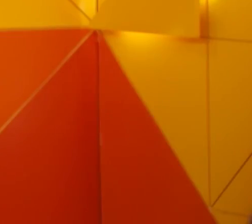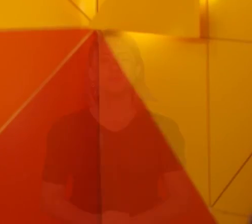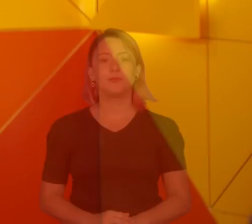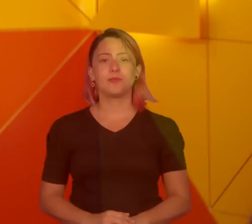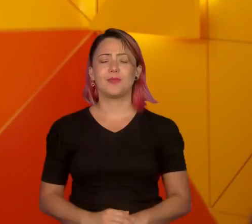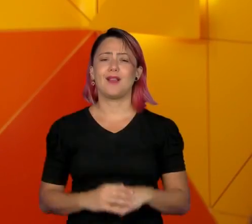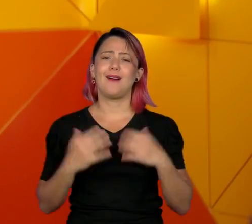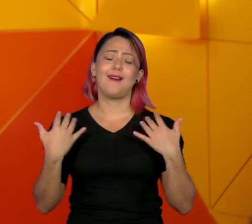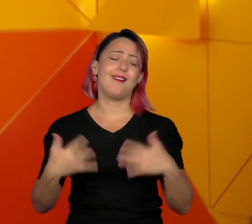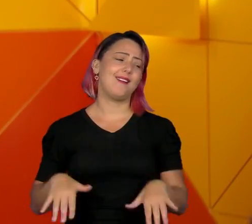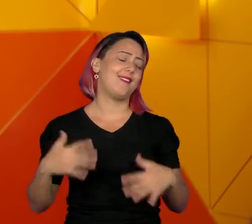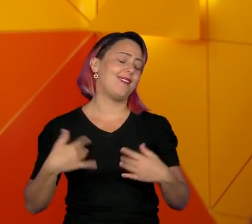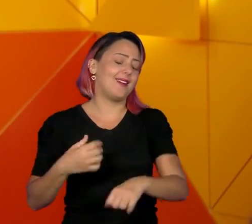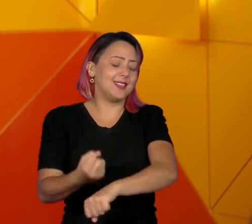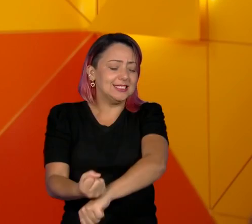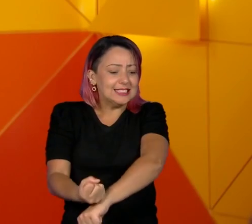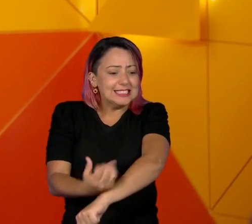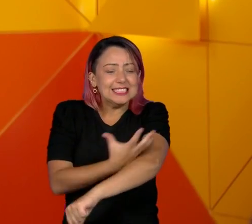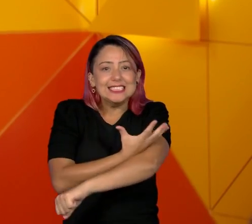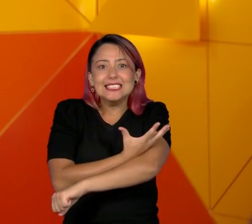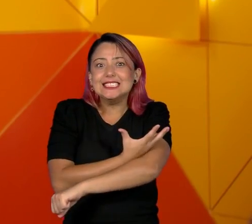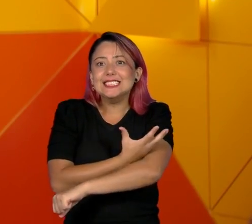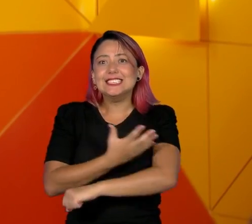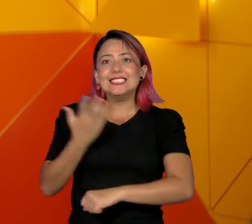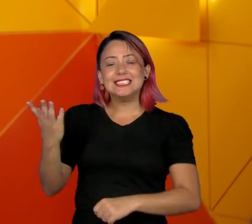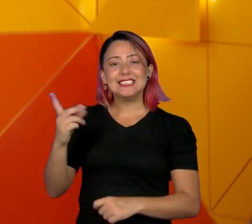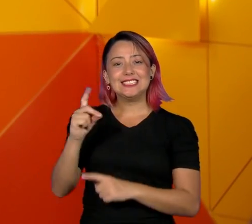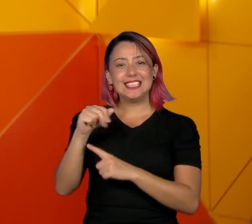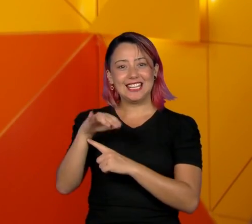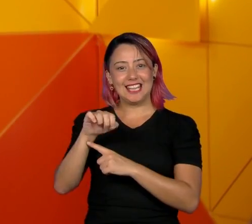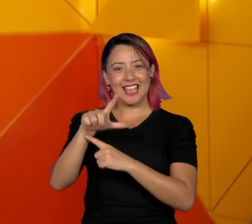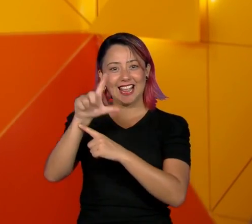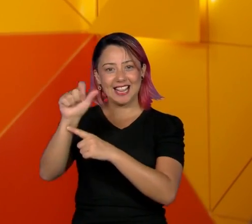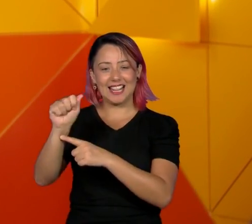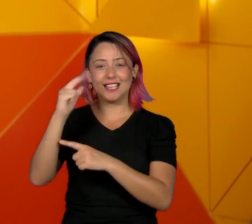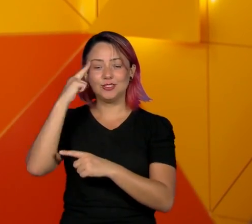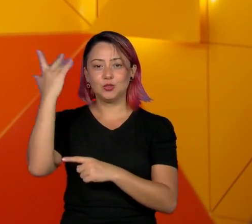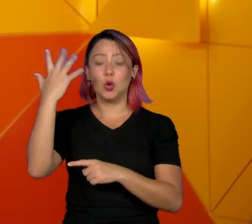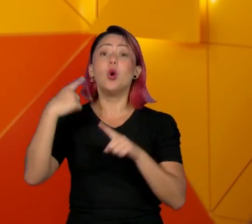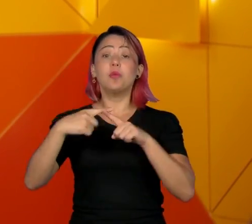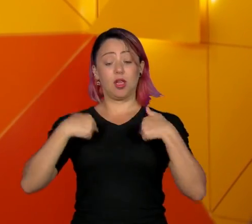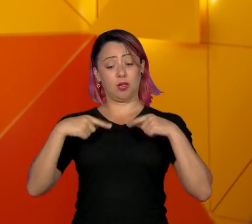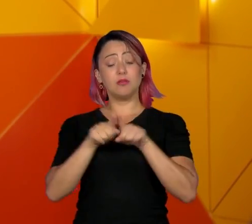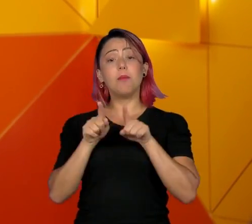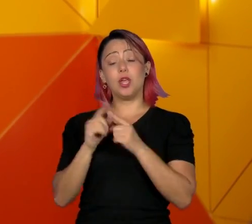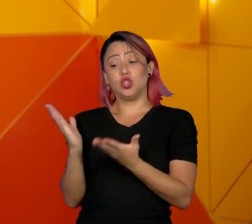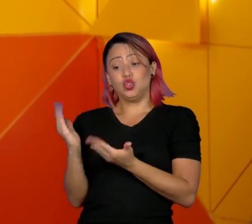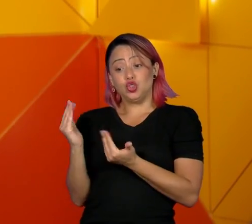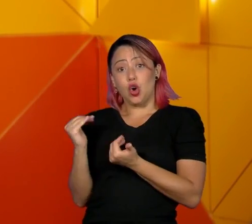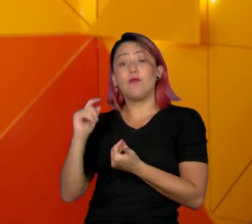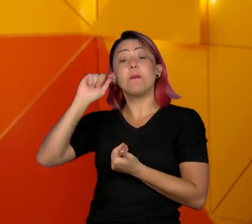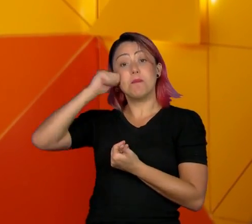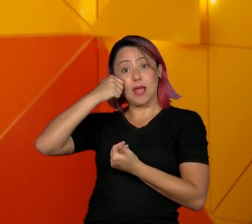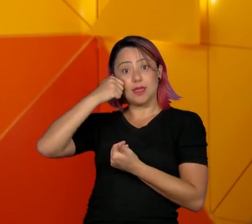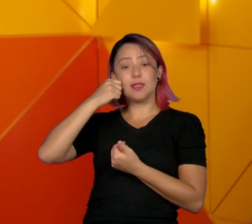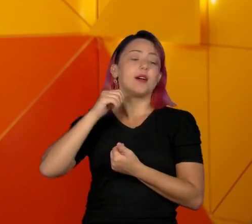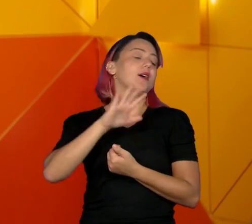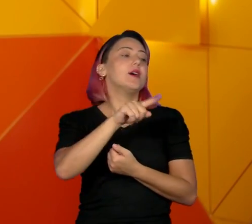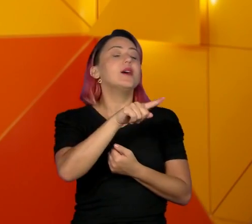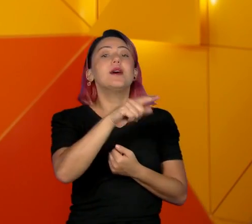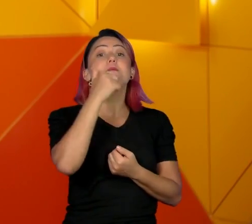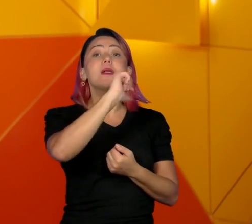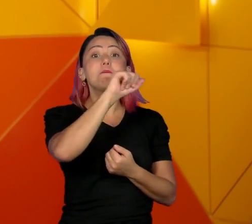Eu fiquei muito emocionada ali com o sonho da Daniela, porque eu também sou essa jovem negra que a minha mãe precisou abrir mão